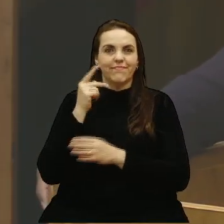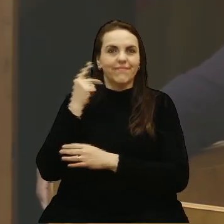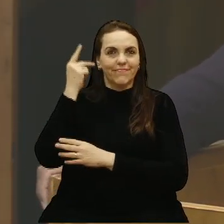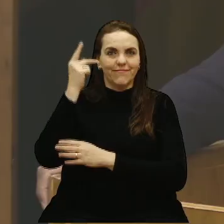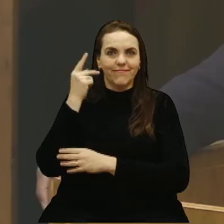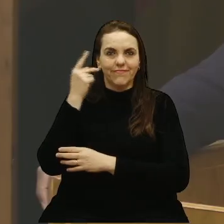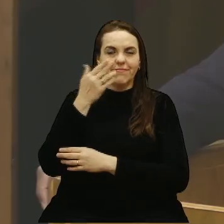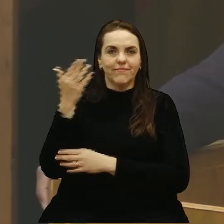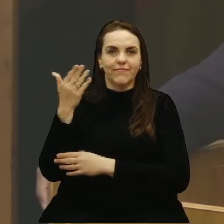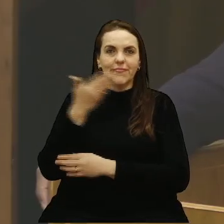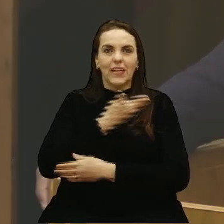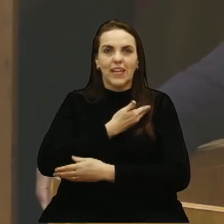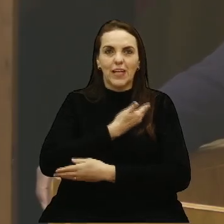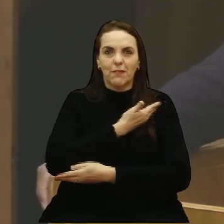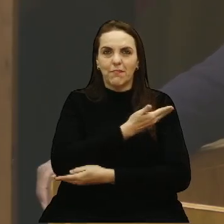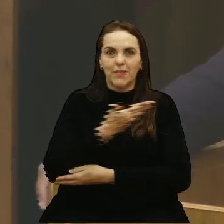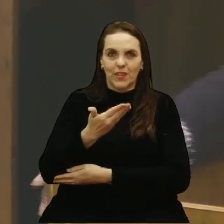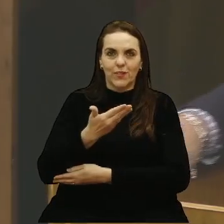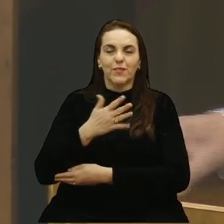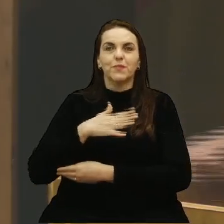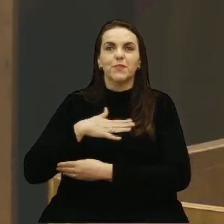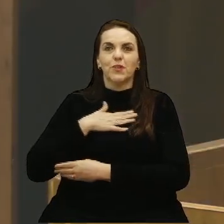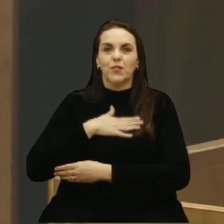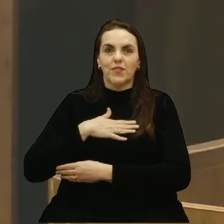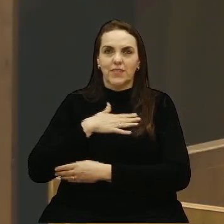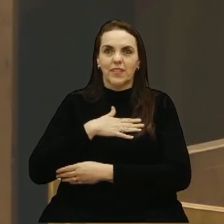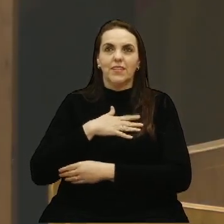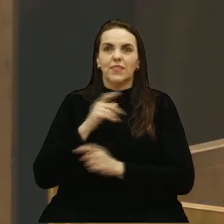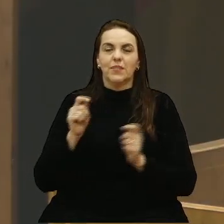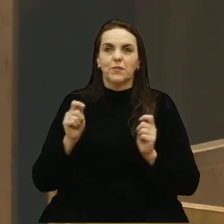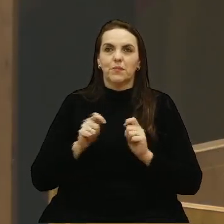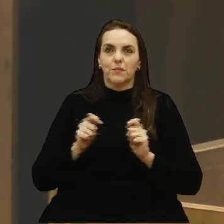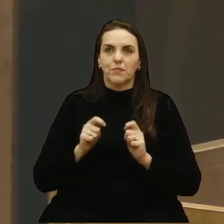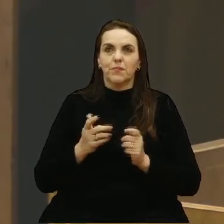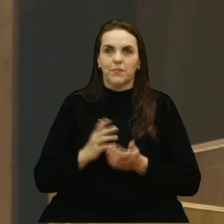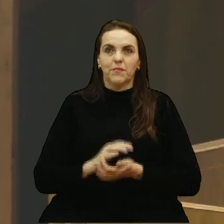amigos, gostaria de poder estar